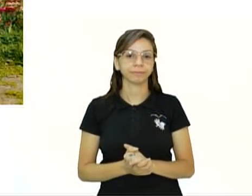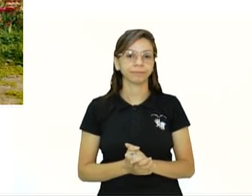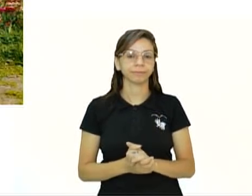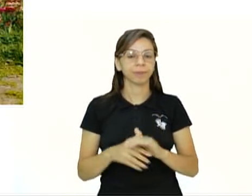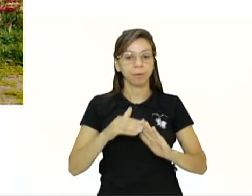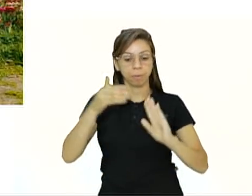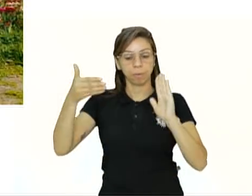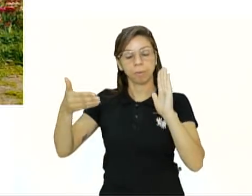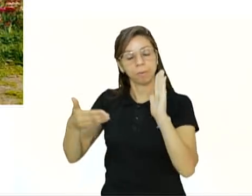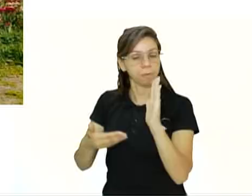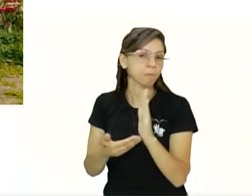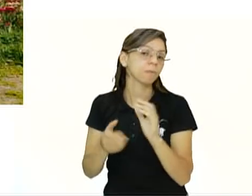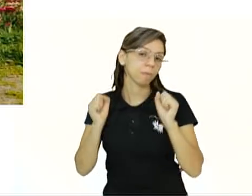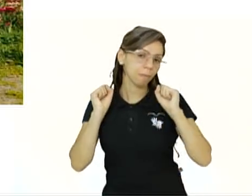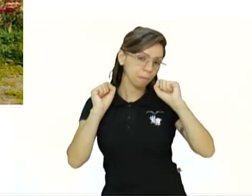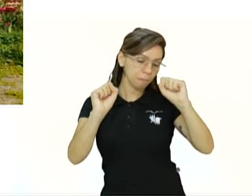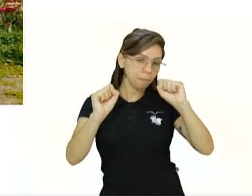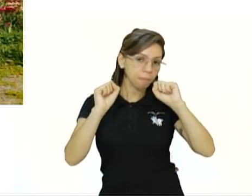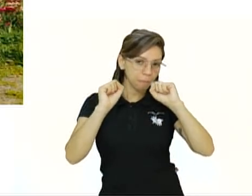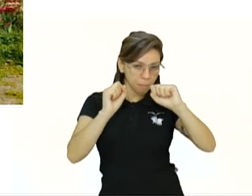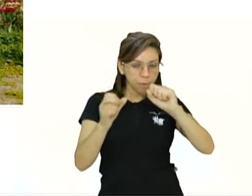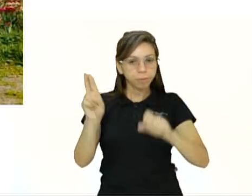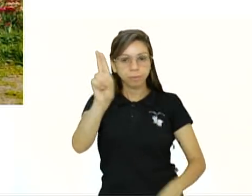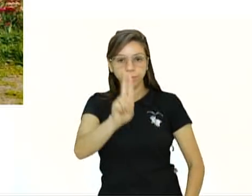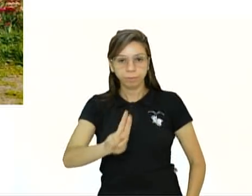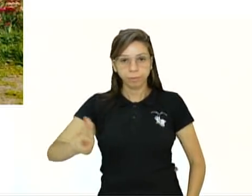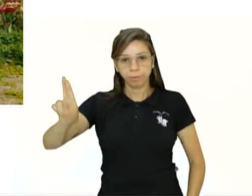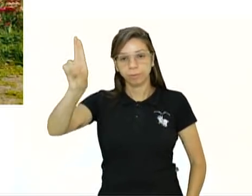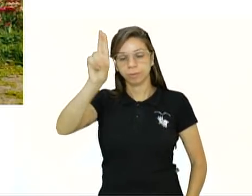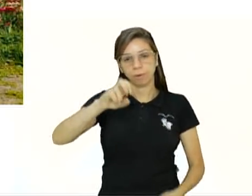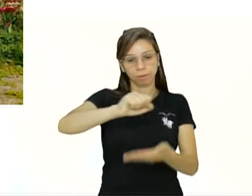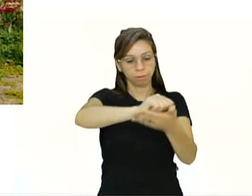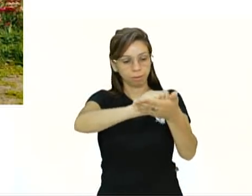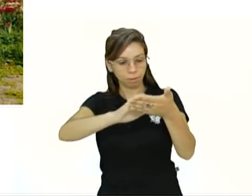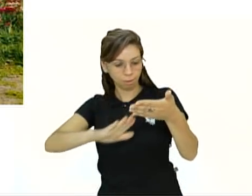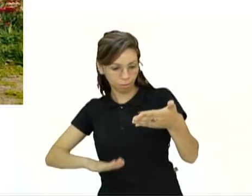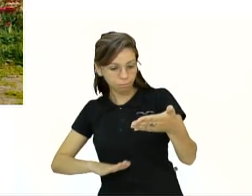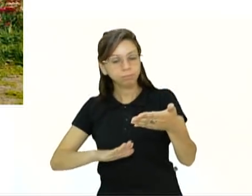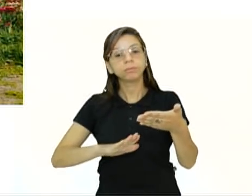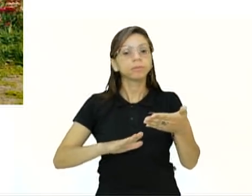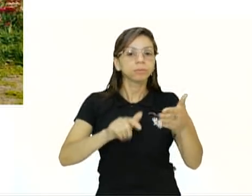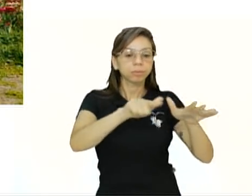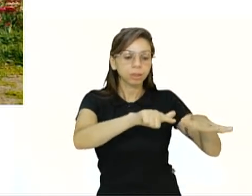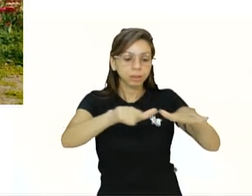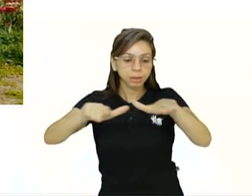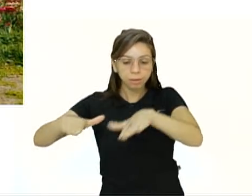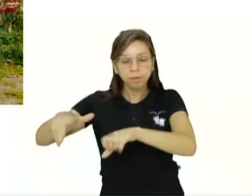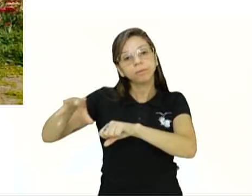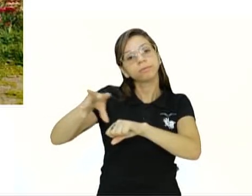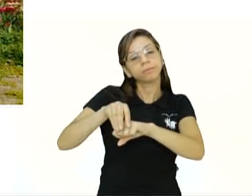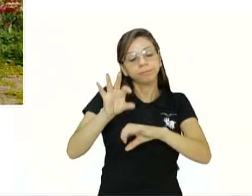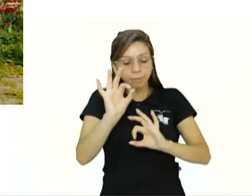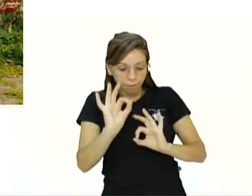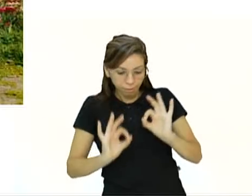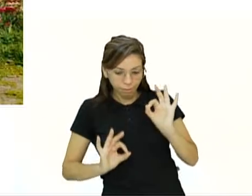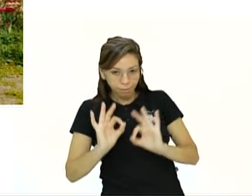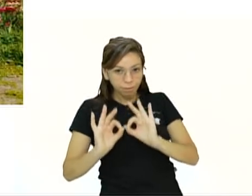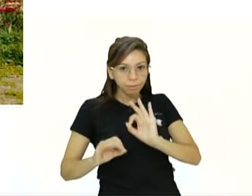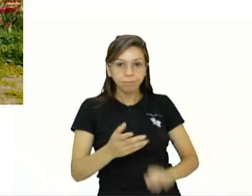isso você vai poder aplicar nas atividades da Semana do Conhecimento que estão sendo preparadas para